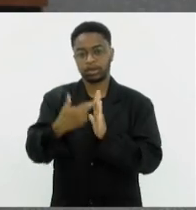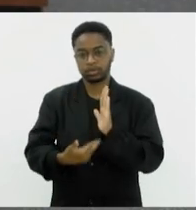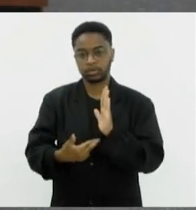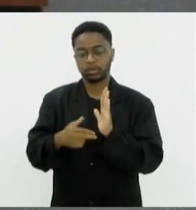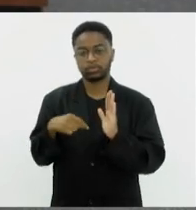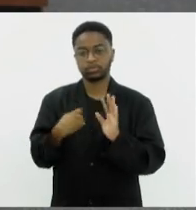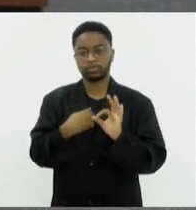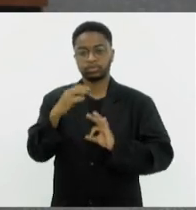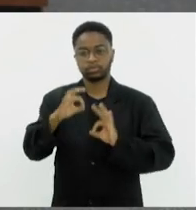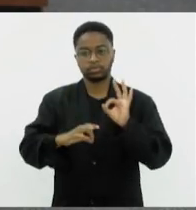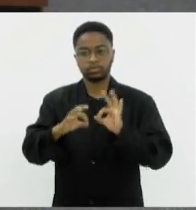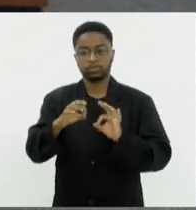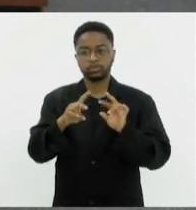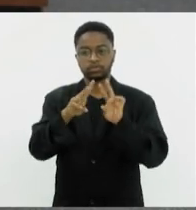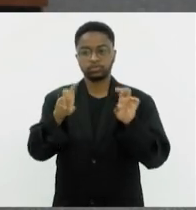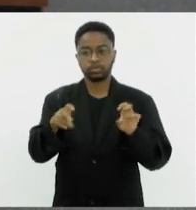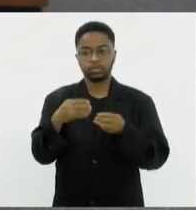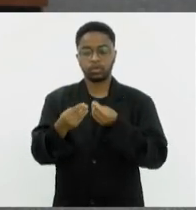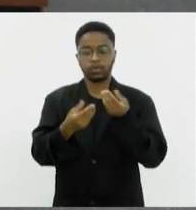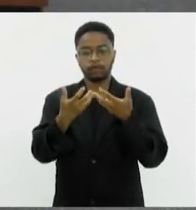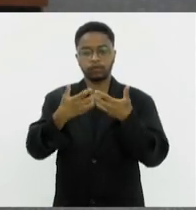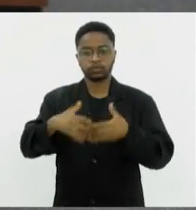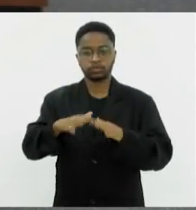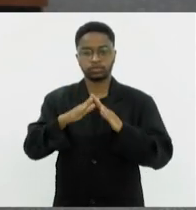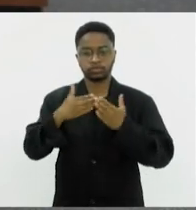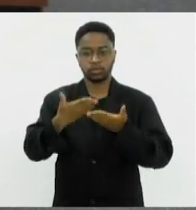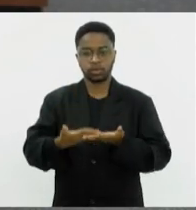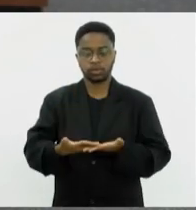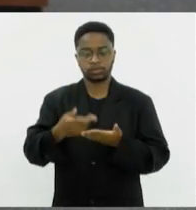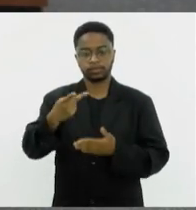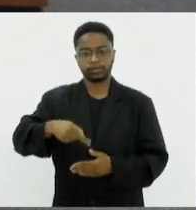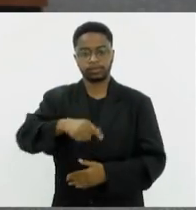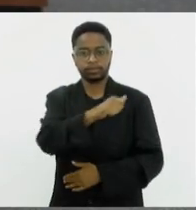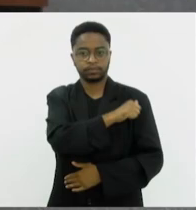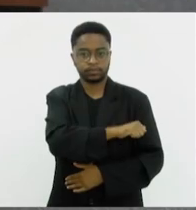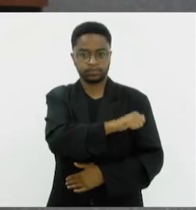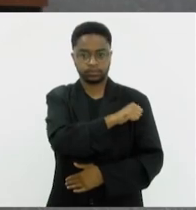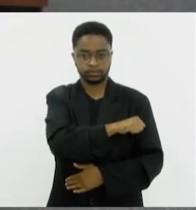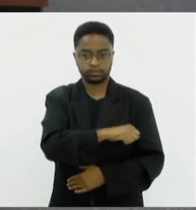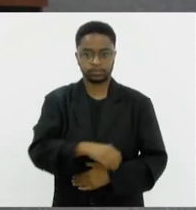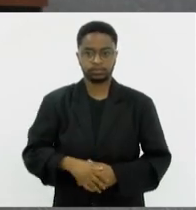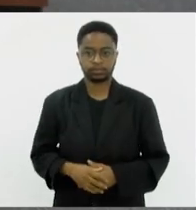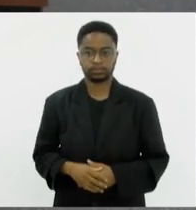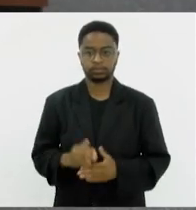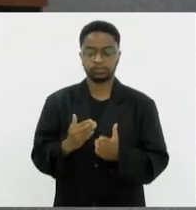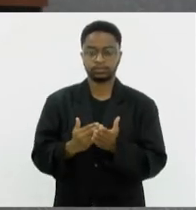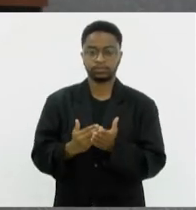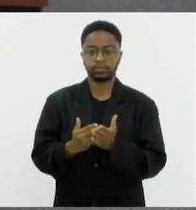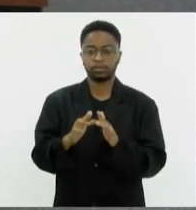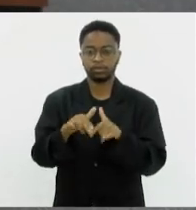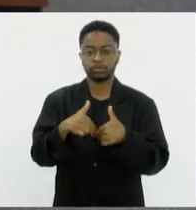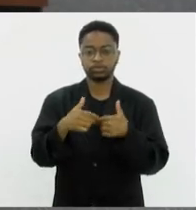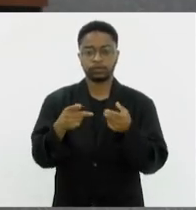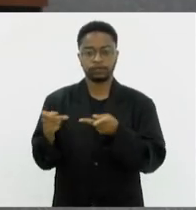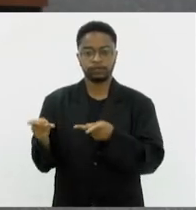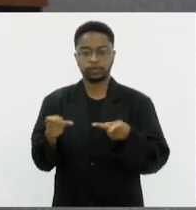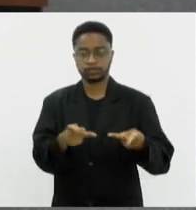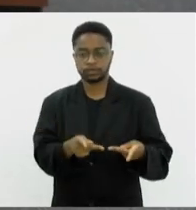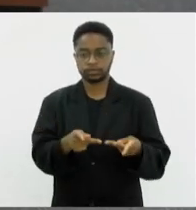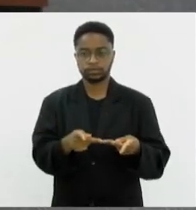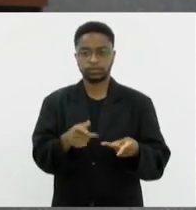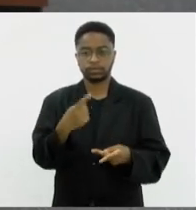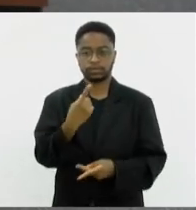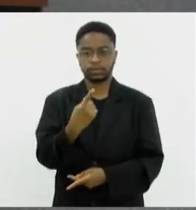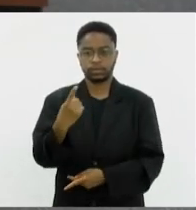fez sobre as condições de funcionamento das escolas no estado do Rio de Janeiro, a partir de uma visitação a